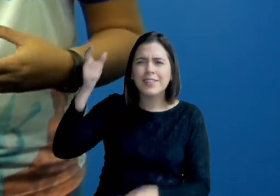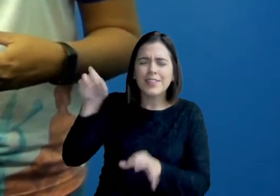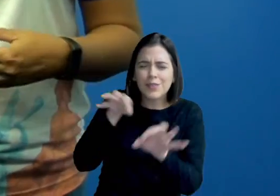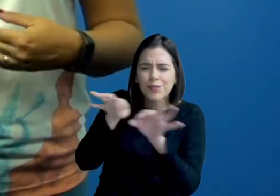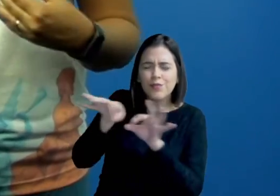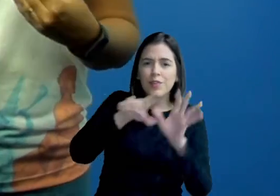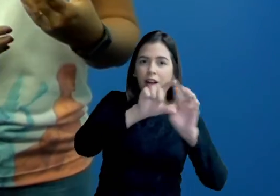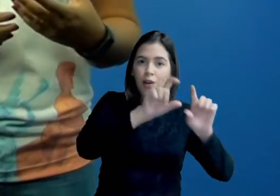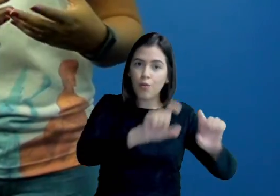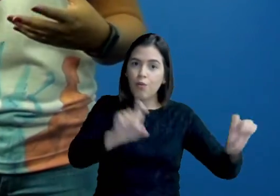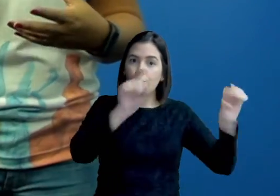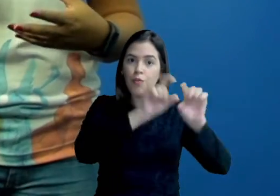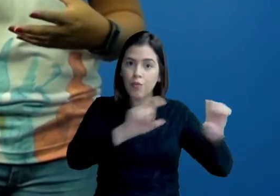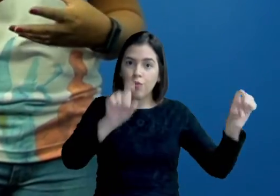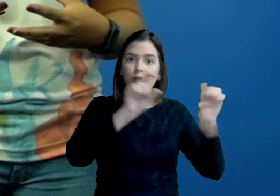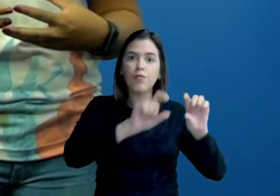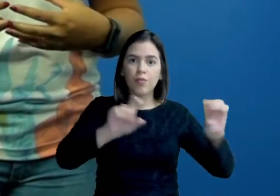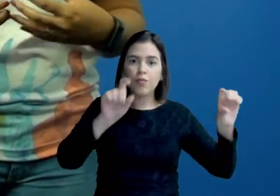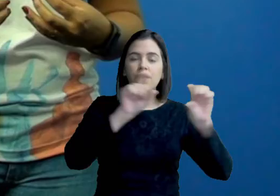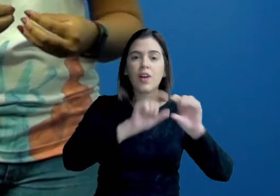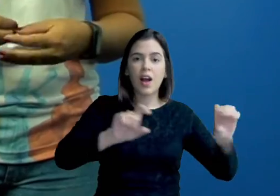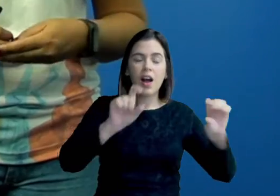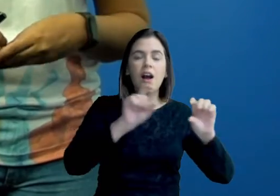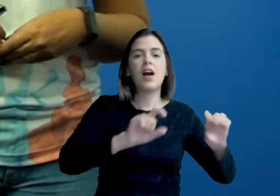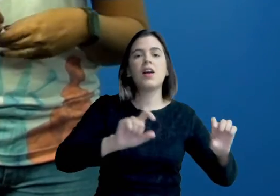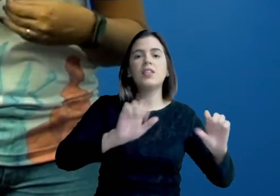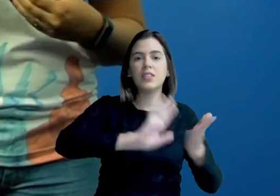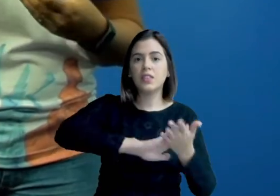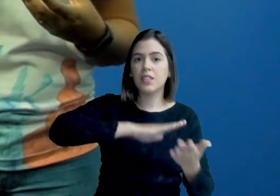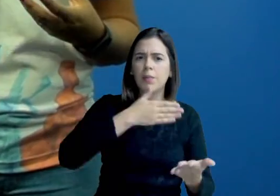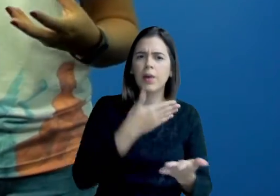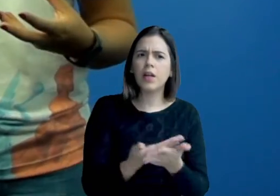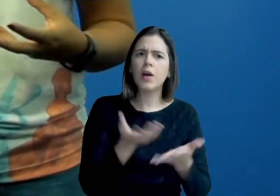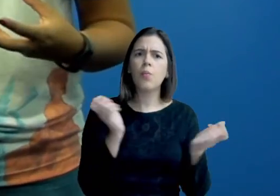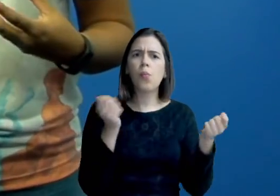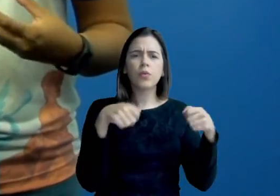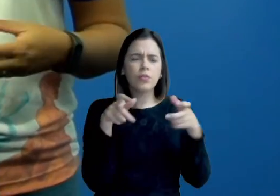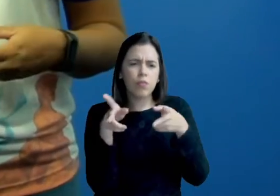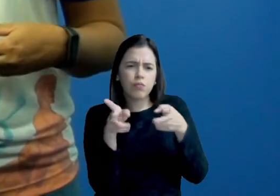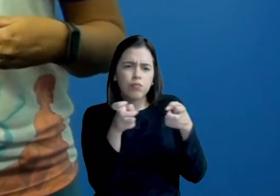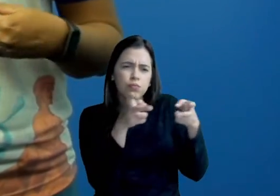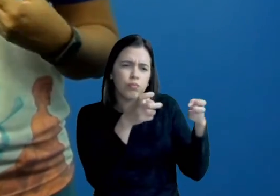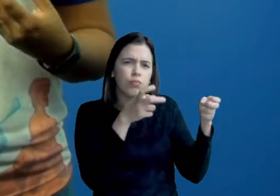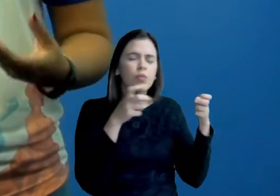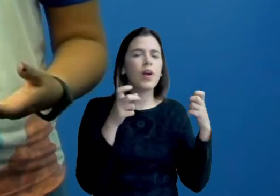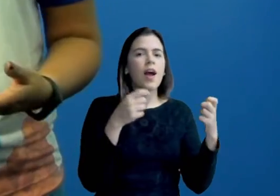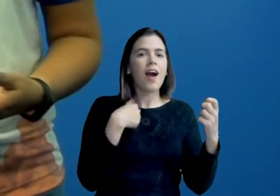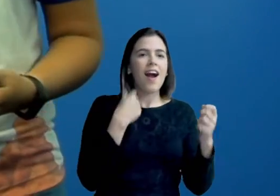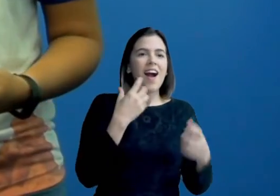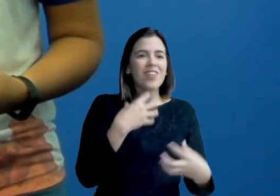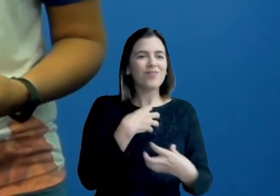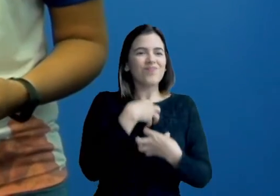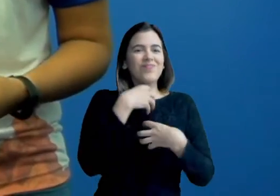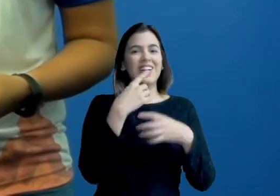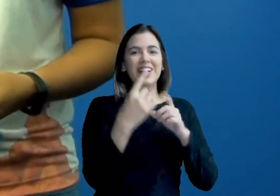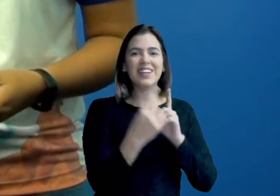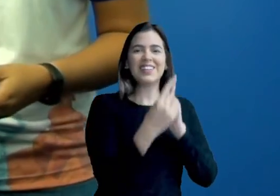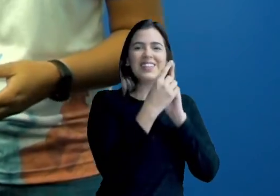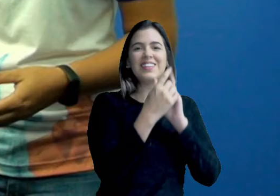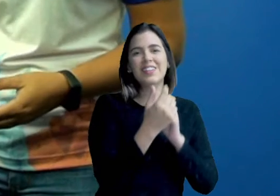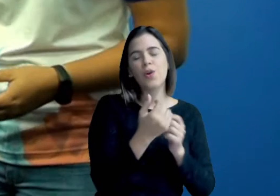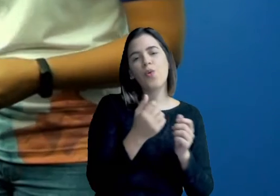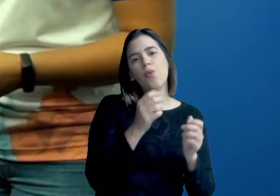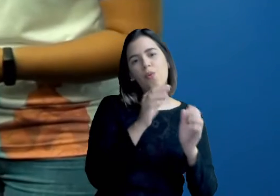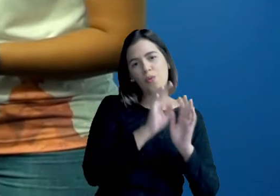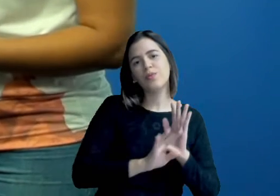com frases interpretativas, com frases que levem a gente a se identificar com aquele